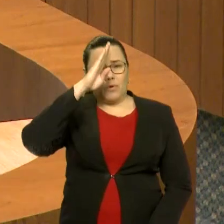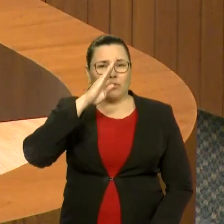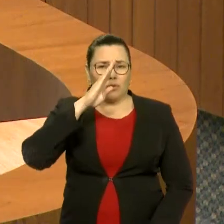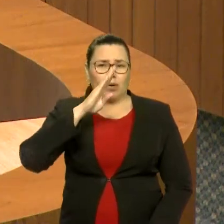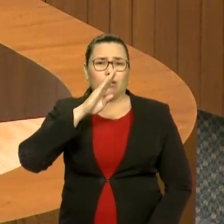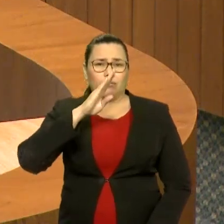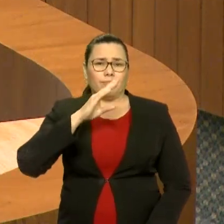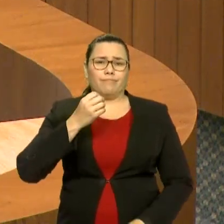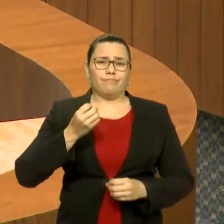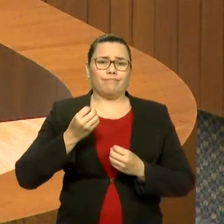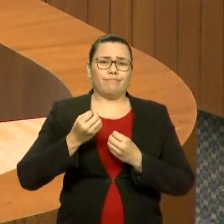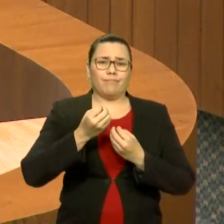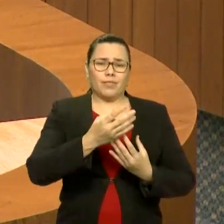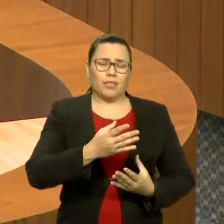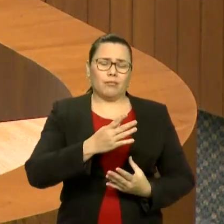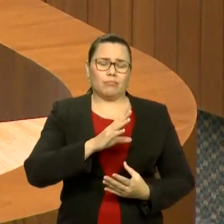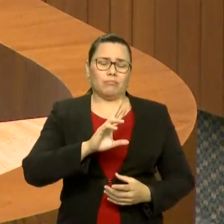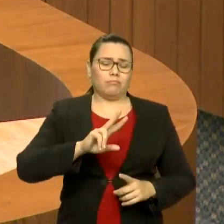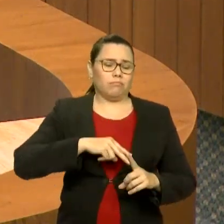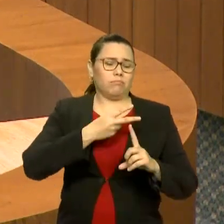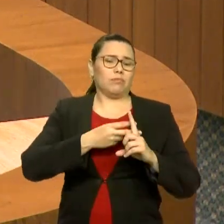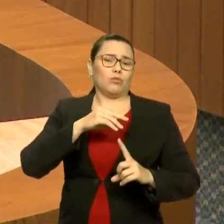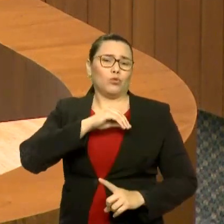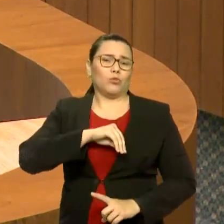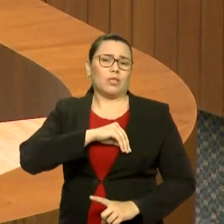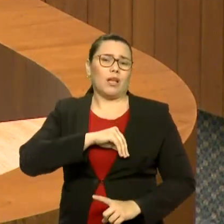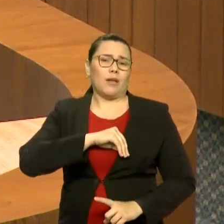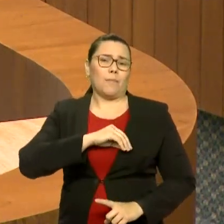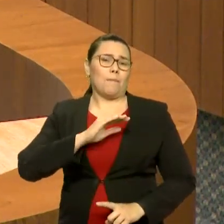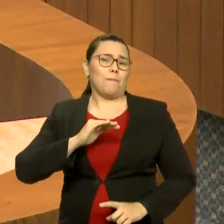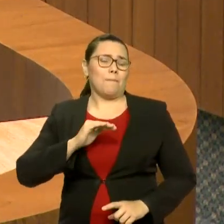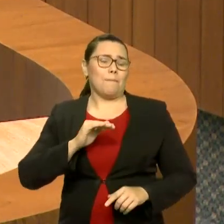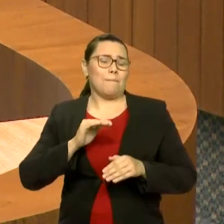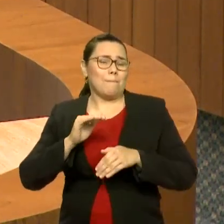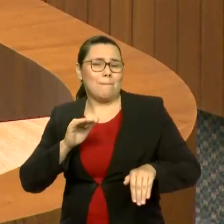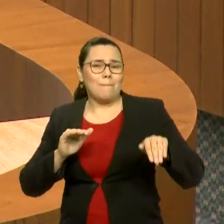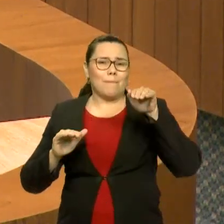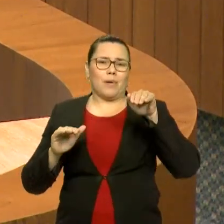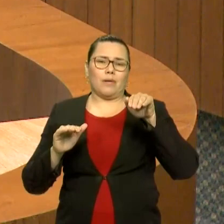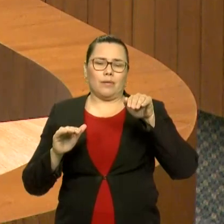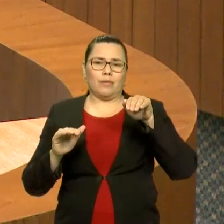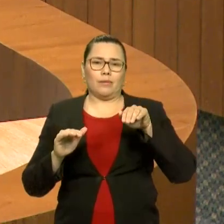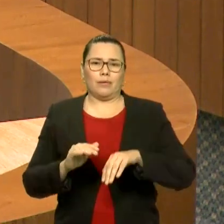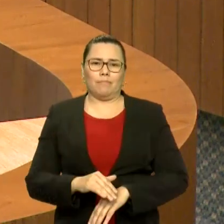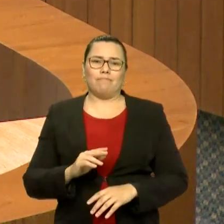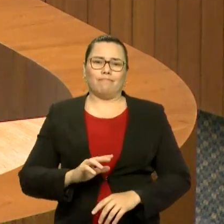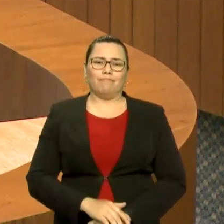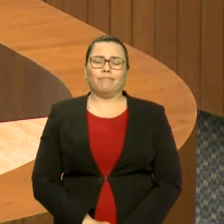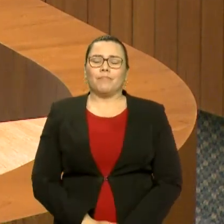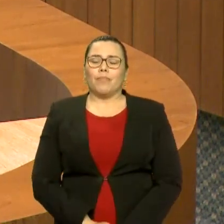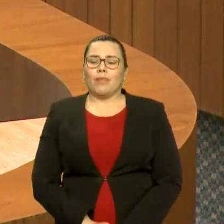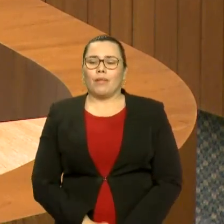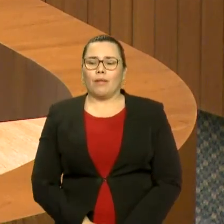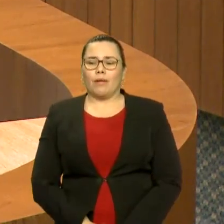E com isso, os professores ficaram com a defasagem, já que Flávio Dino só concedeu 8%. Não concedeu